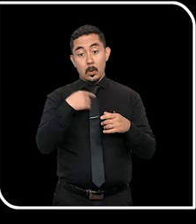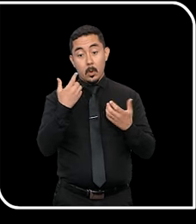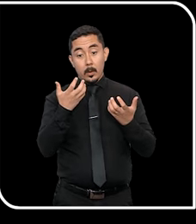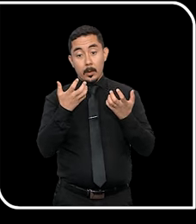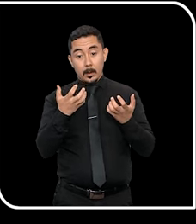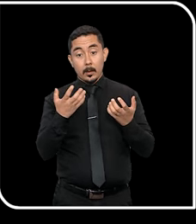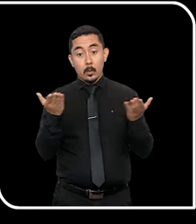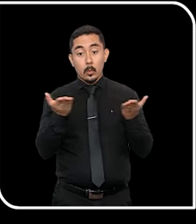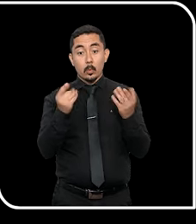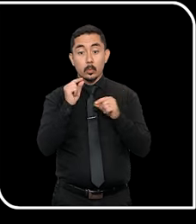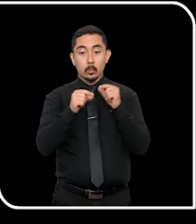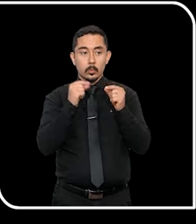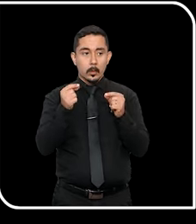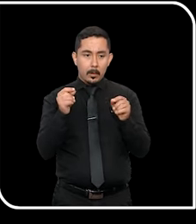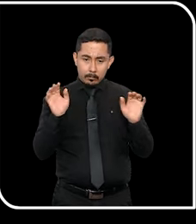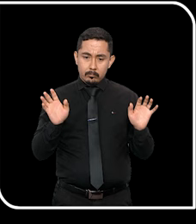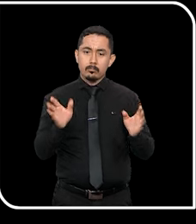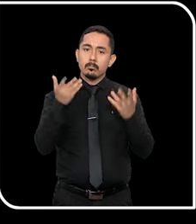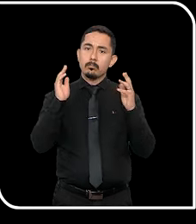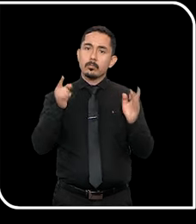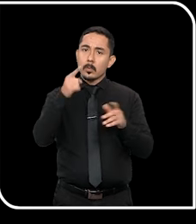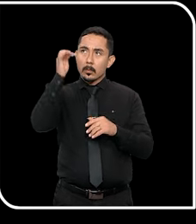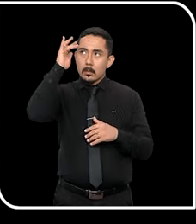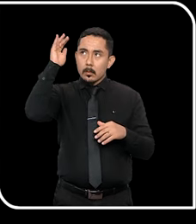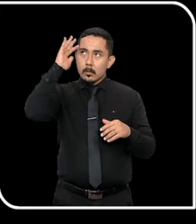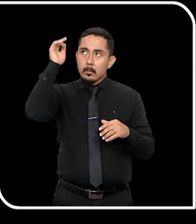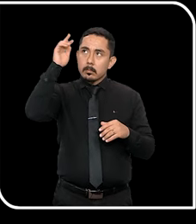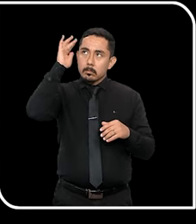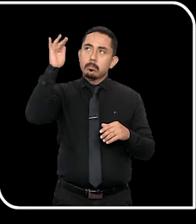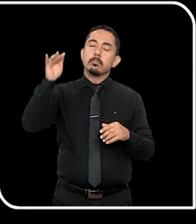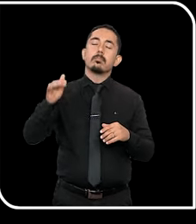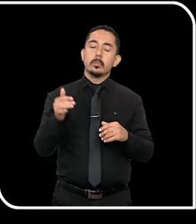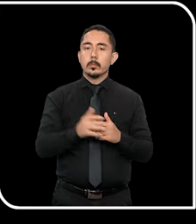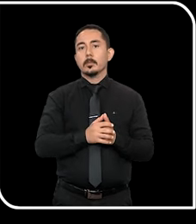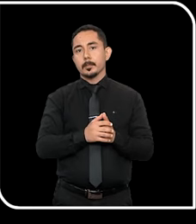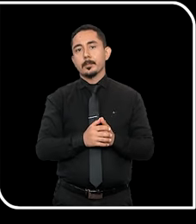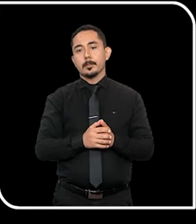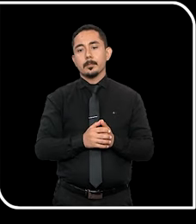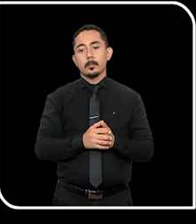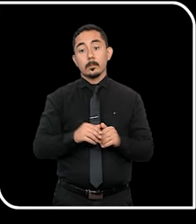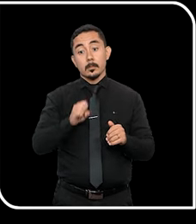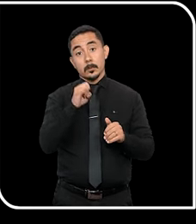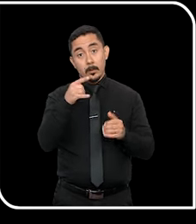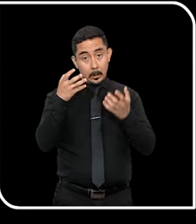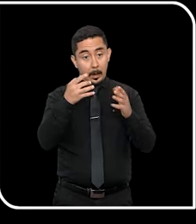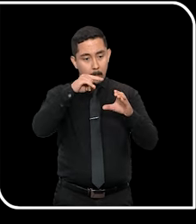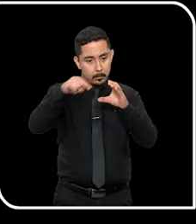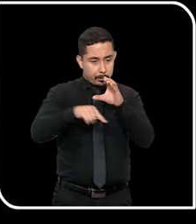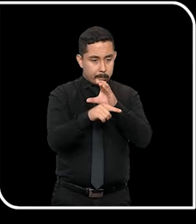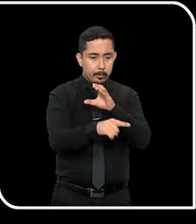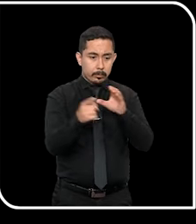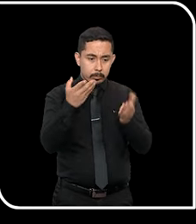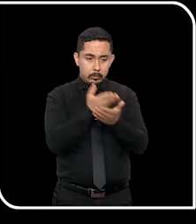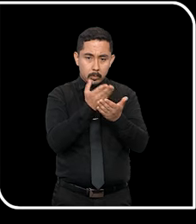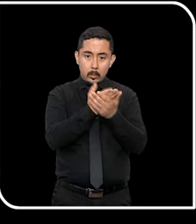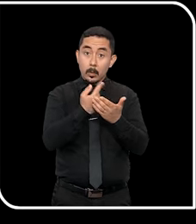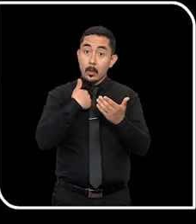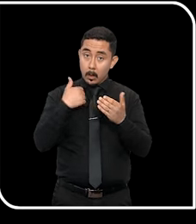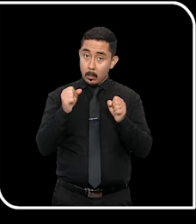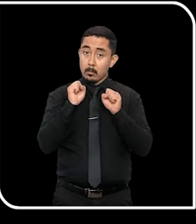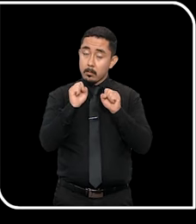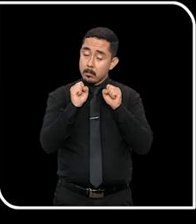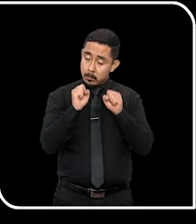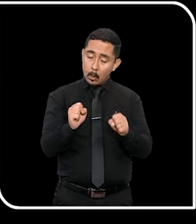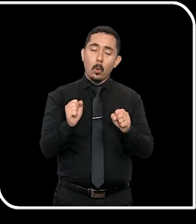hoje é trazer realmente provocações reflexões eh se se vocês desejam se aprofundar eu me coloco